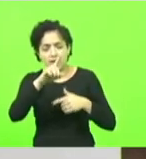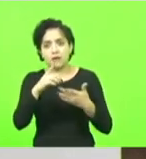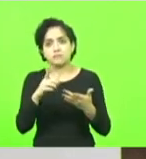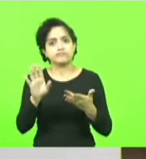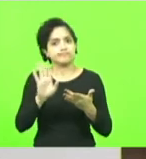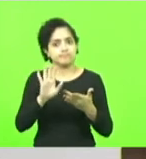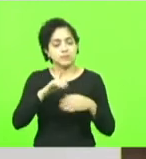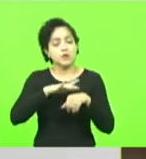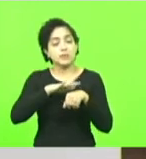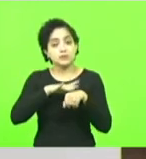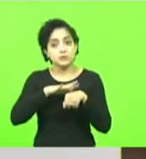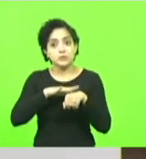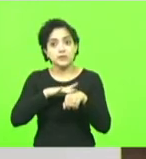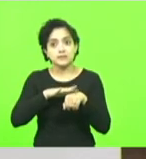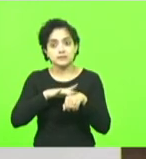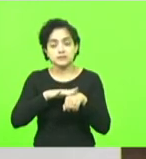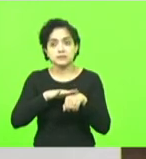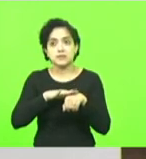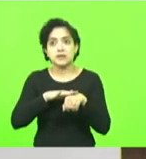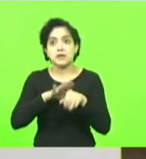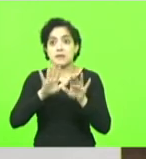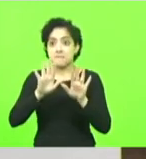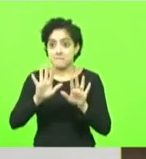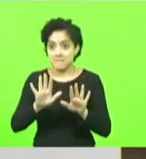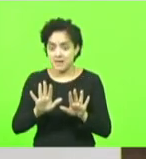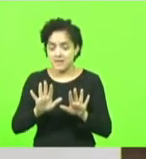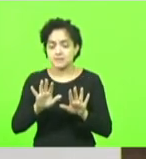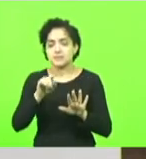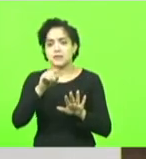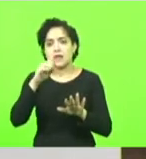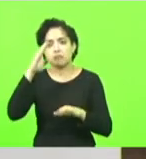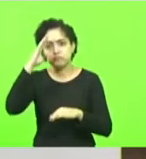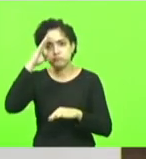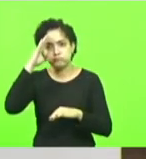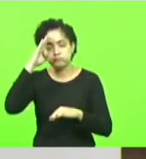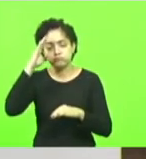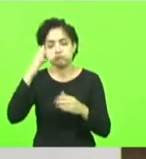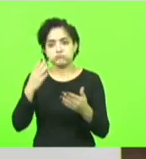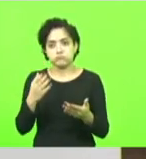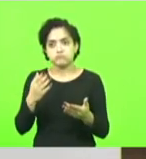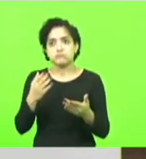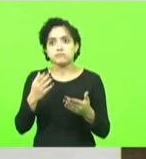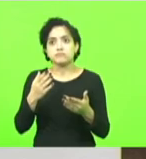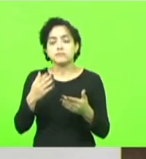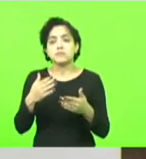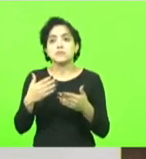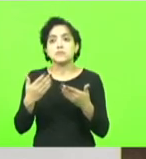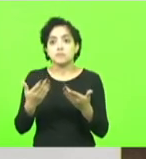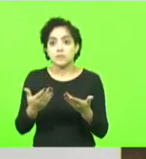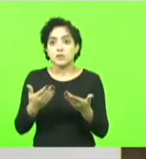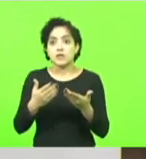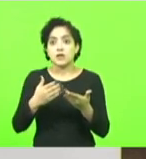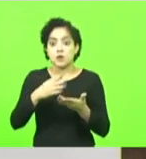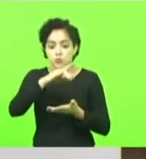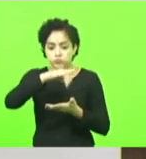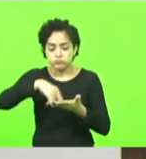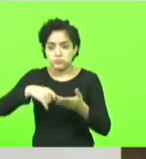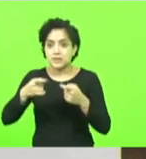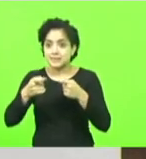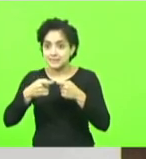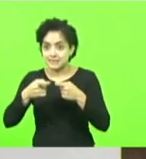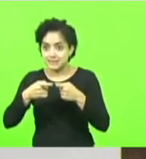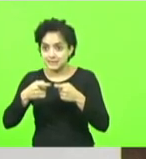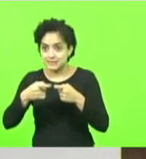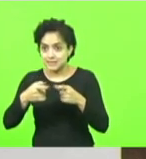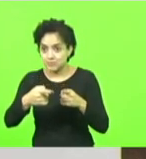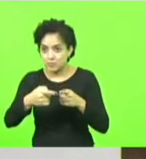enfermidade. Mas quando praça consegue um atestado porque está